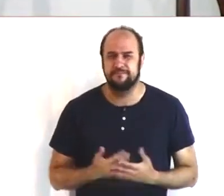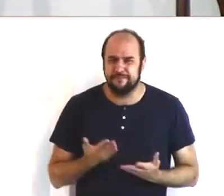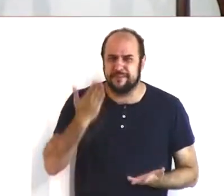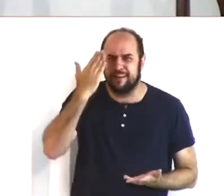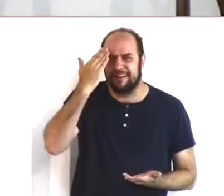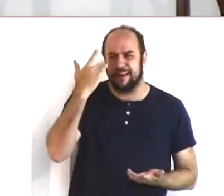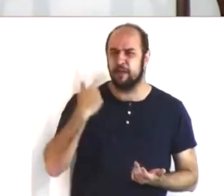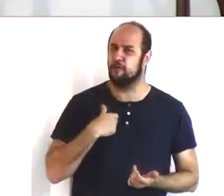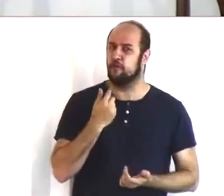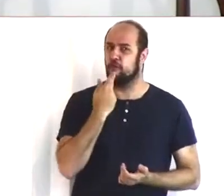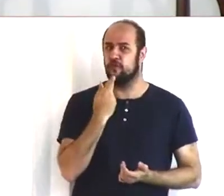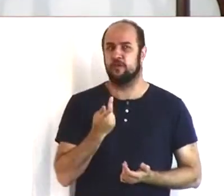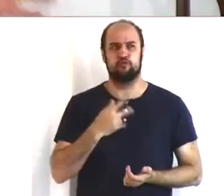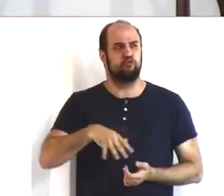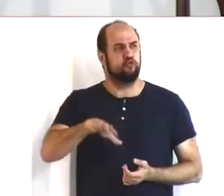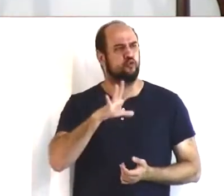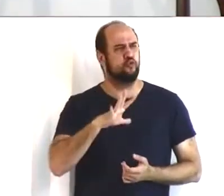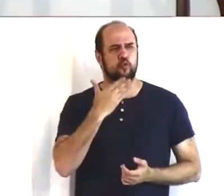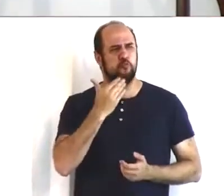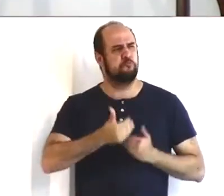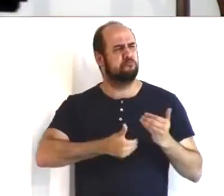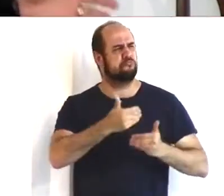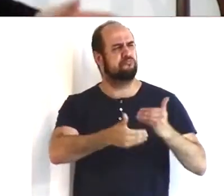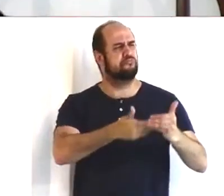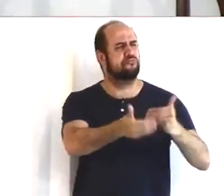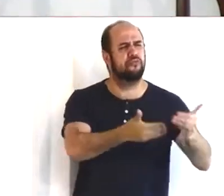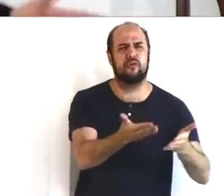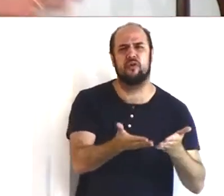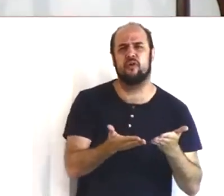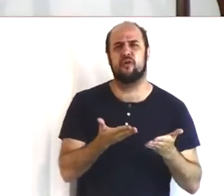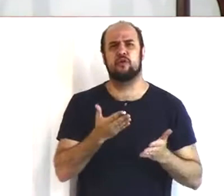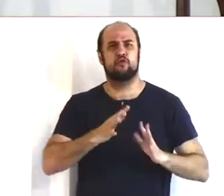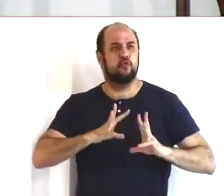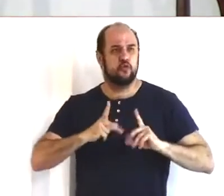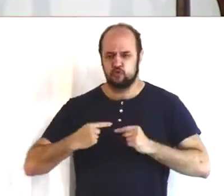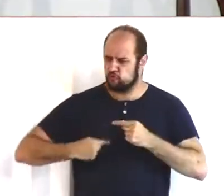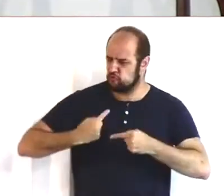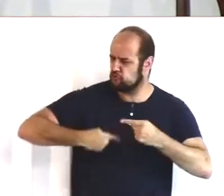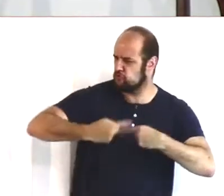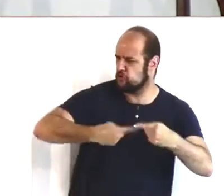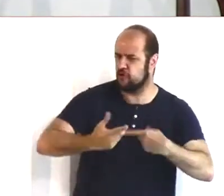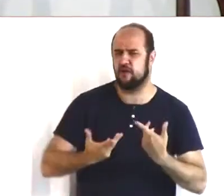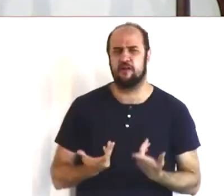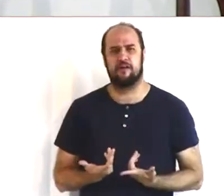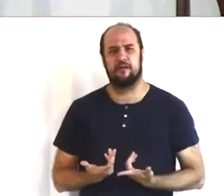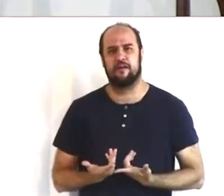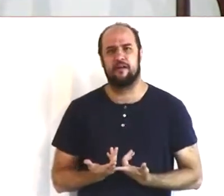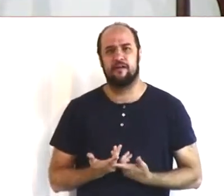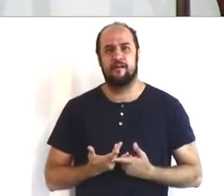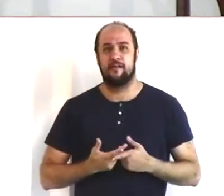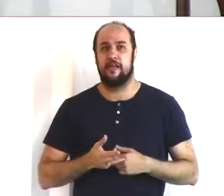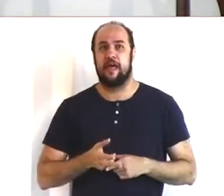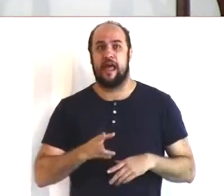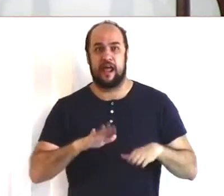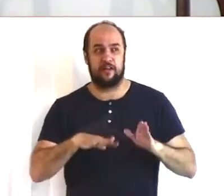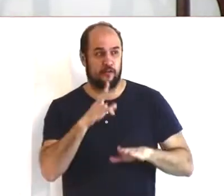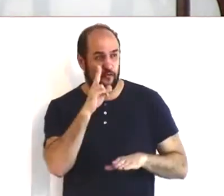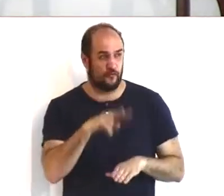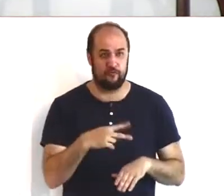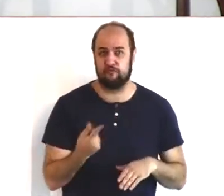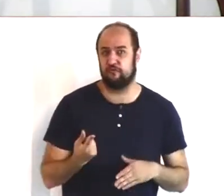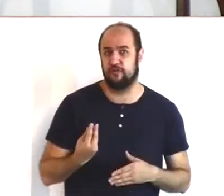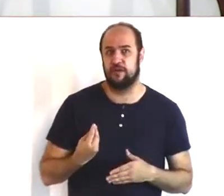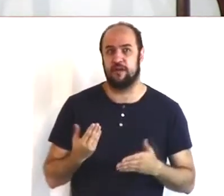Entende quando eu digo que tudo está sendo aperfeiçoado, tudo está sendo desenvolvido, e nem sempre se vê um cristianismo